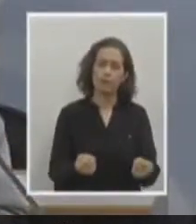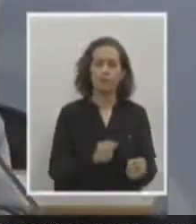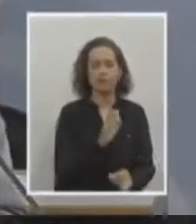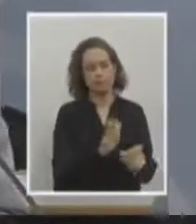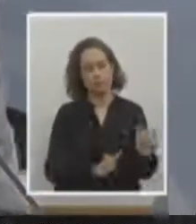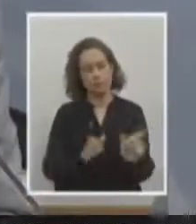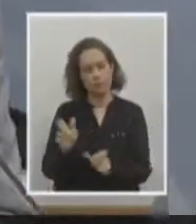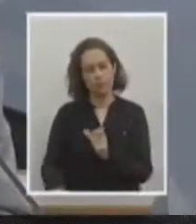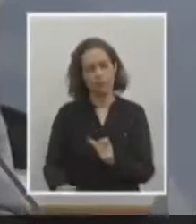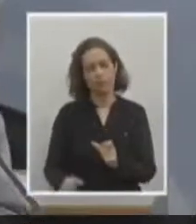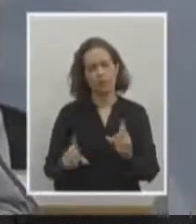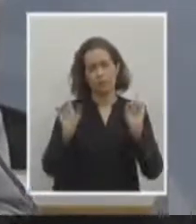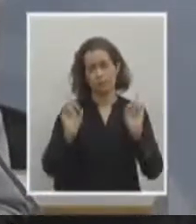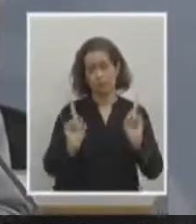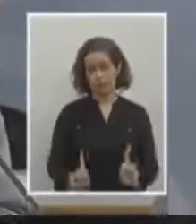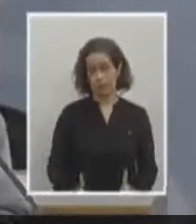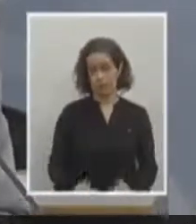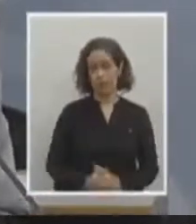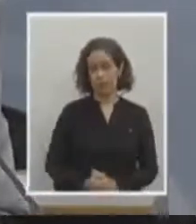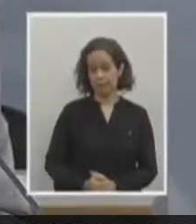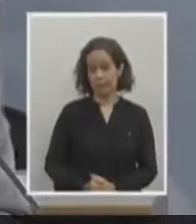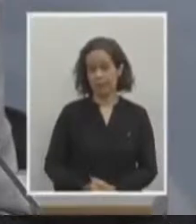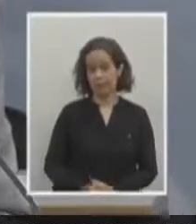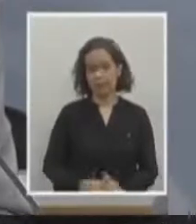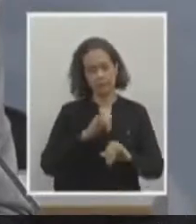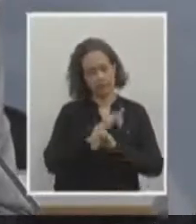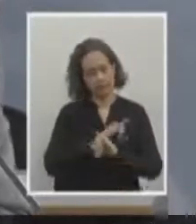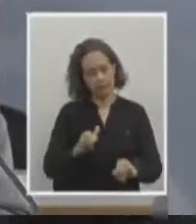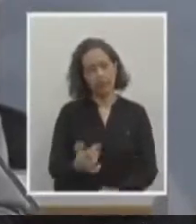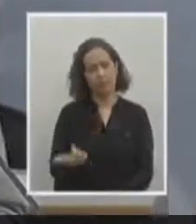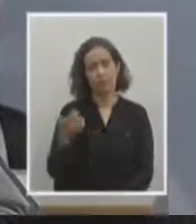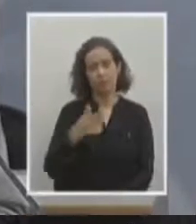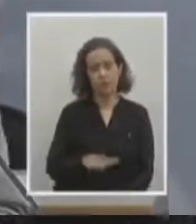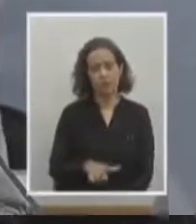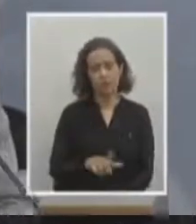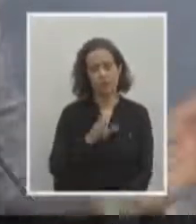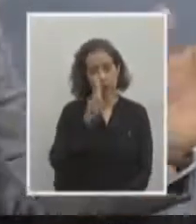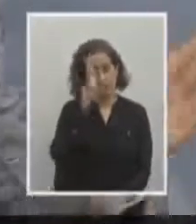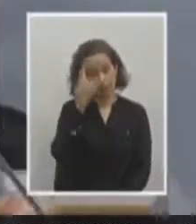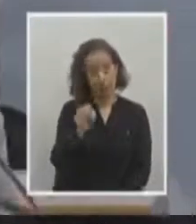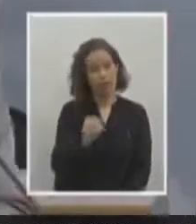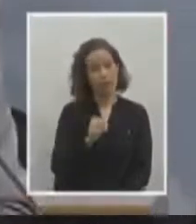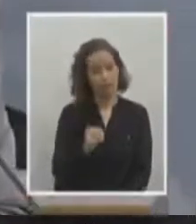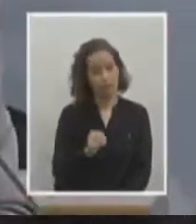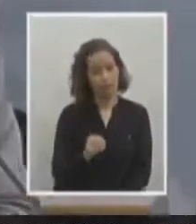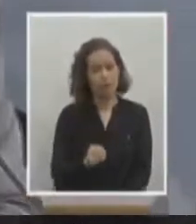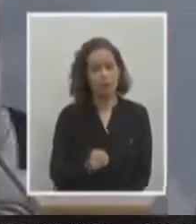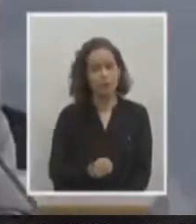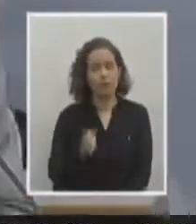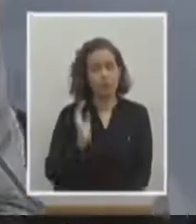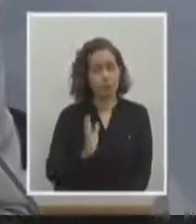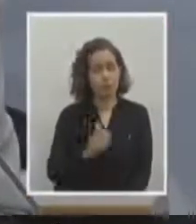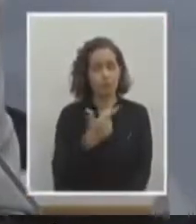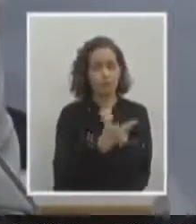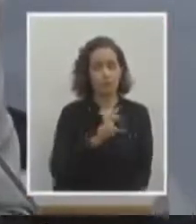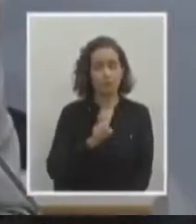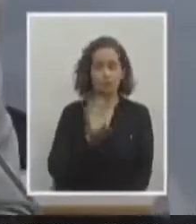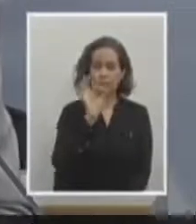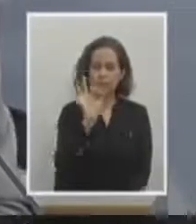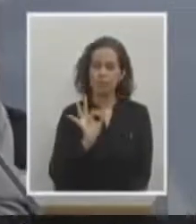deficiência, reafirmando aqui mais uma vez, é um dado muito forte, praticamente 25% da